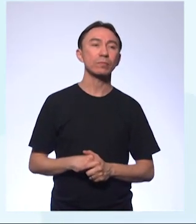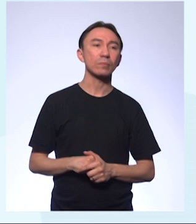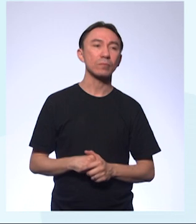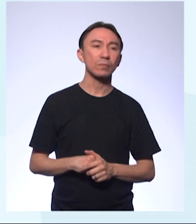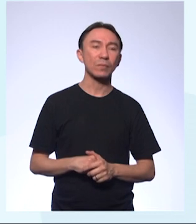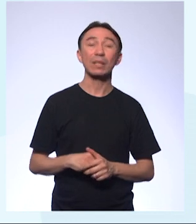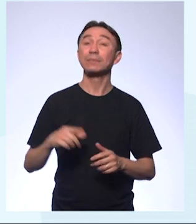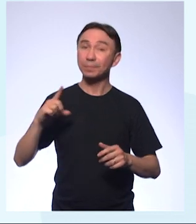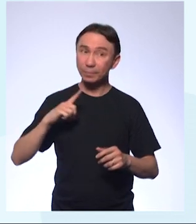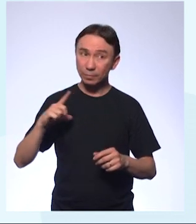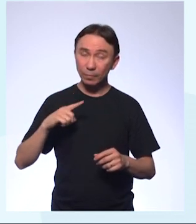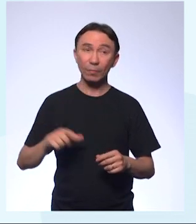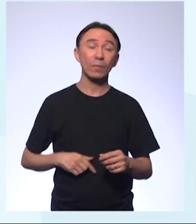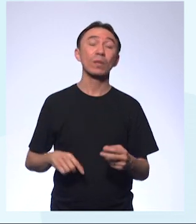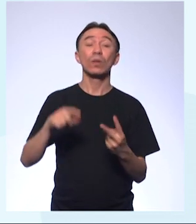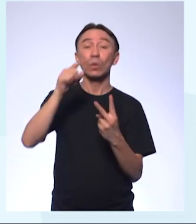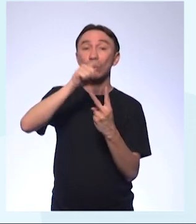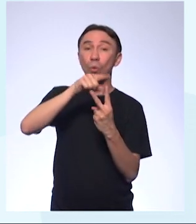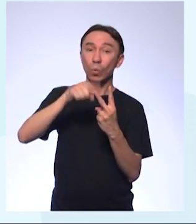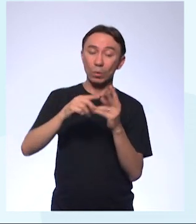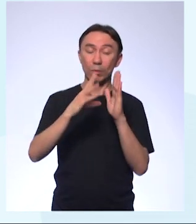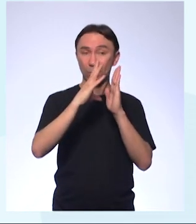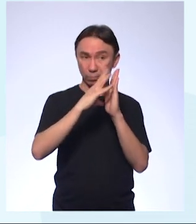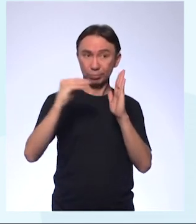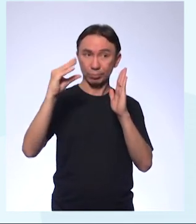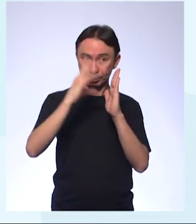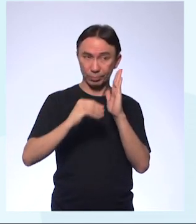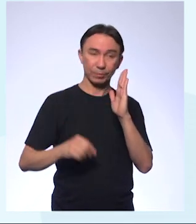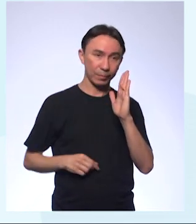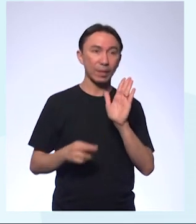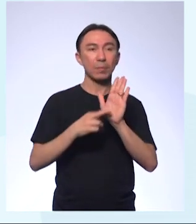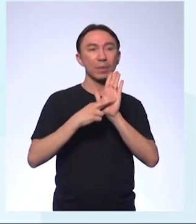energia por camada, tudo determinado até mesmo